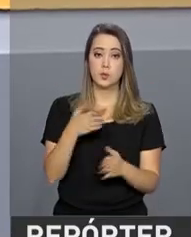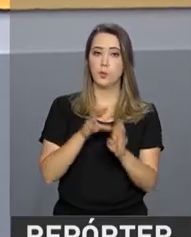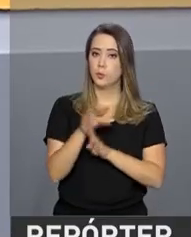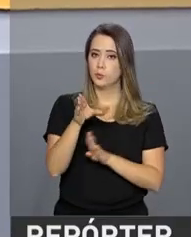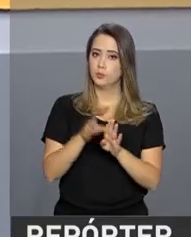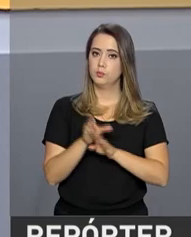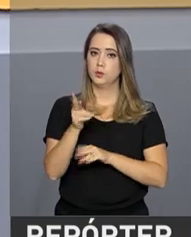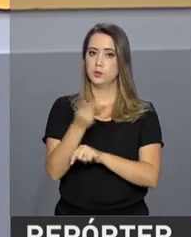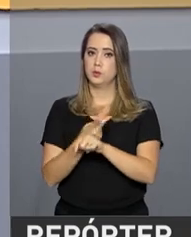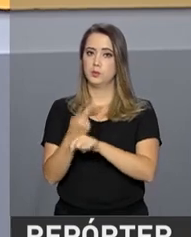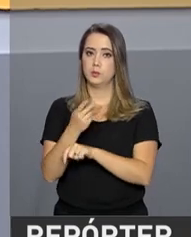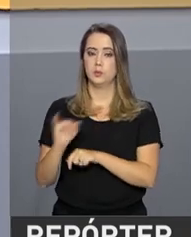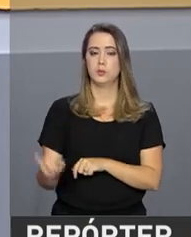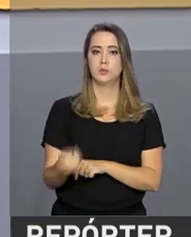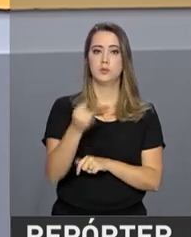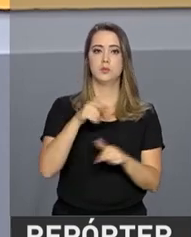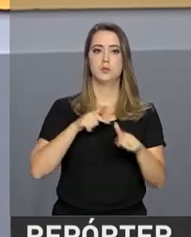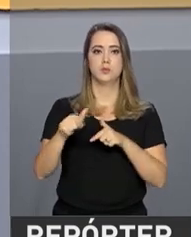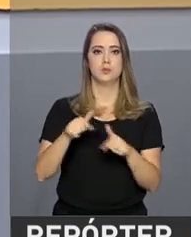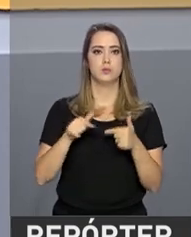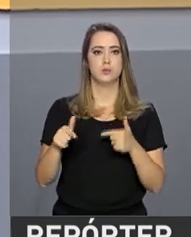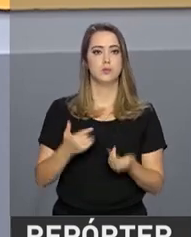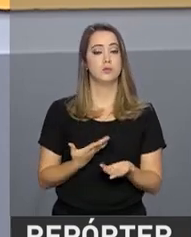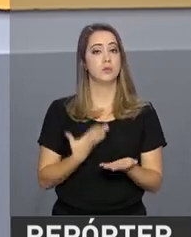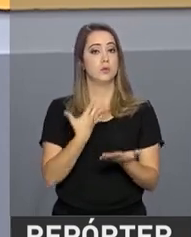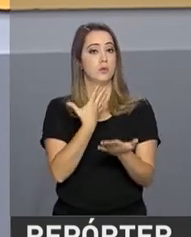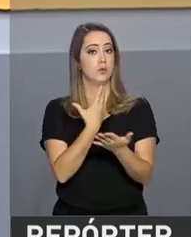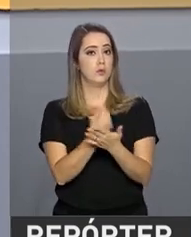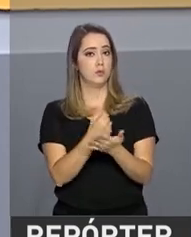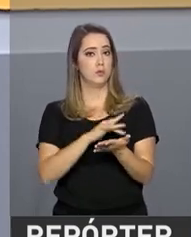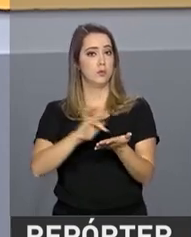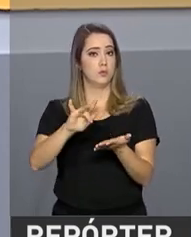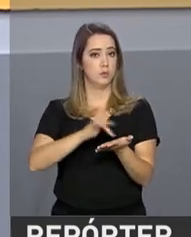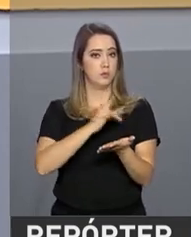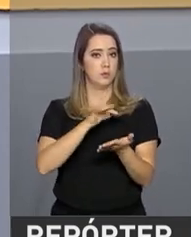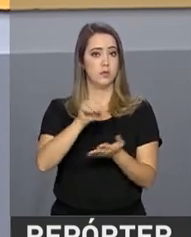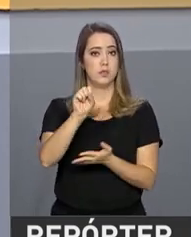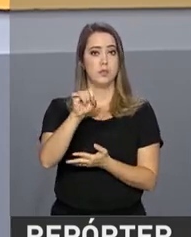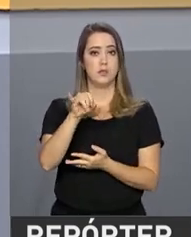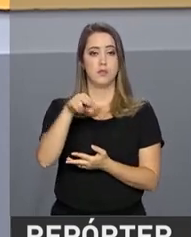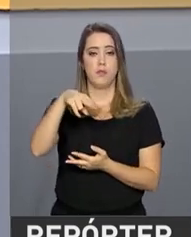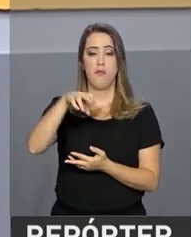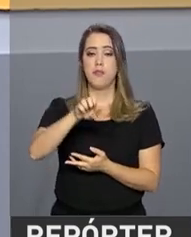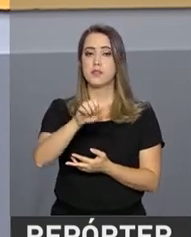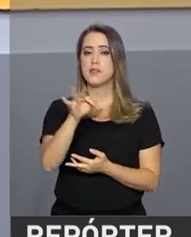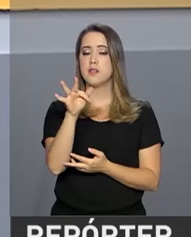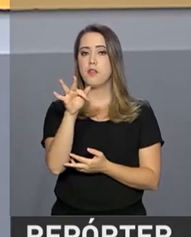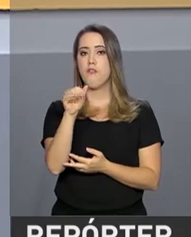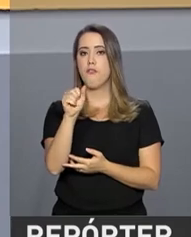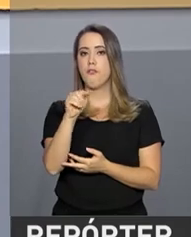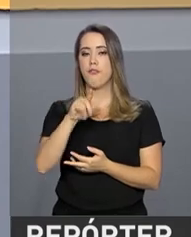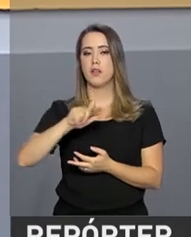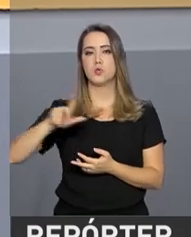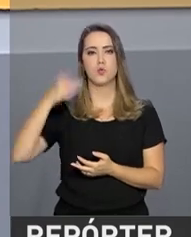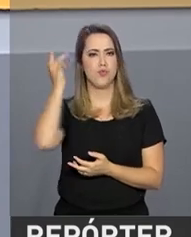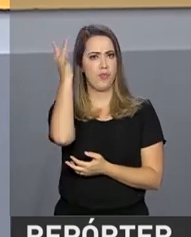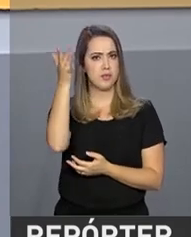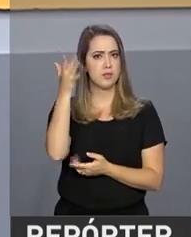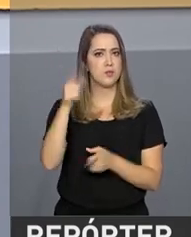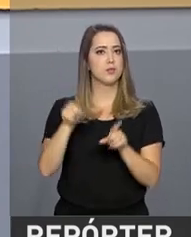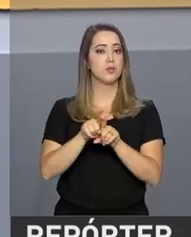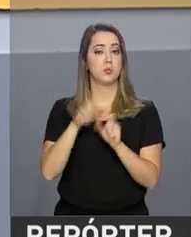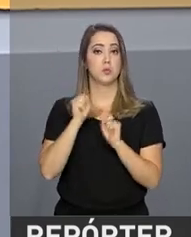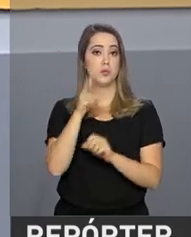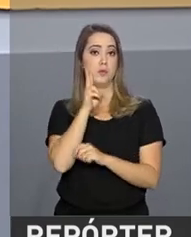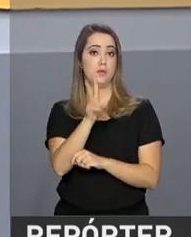dica para quem está procurando uma oportunidade no mercado de trabalho com o aplicativo do sine fácil é possível acompanhar em tempo real